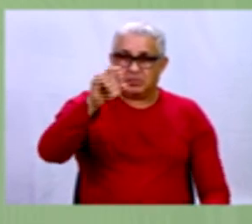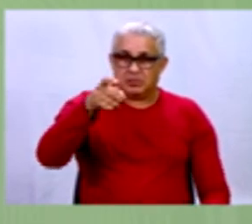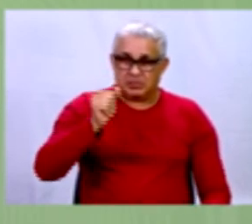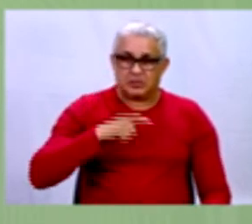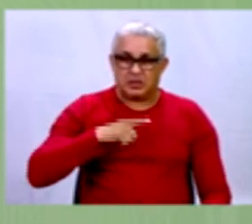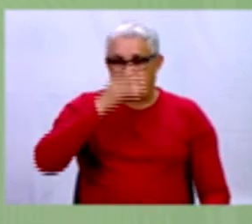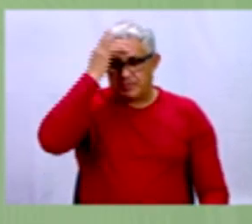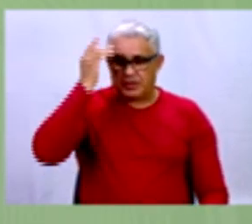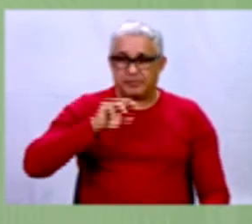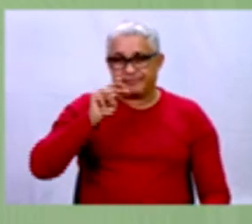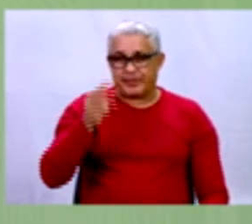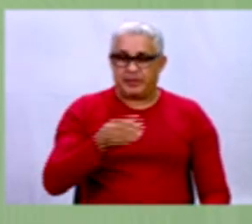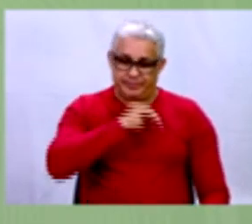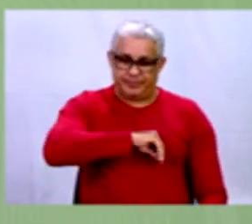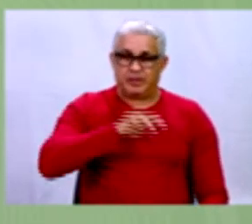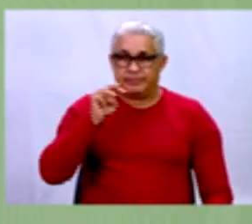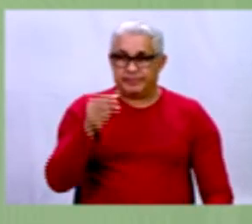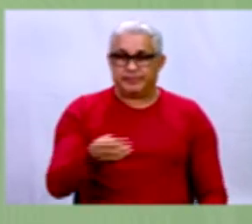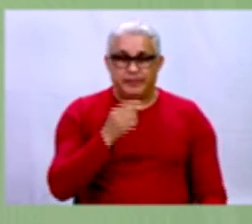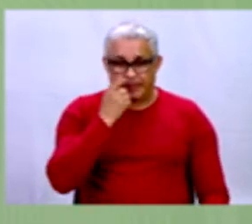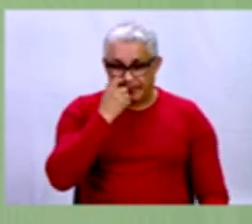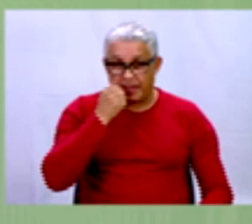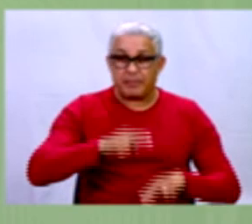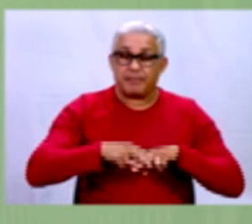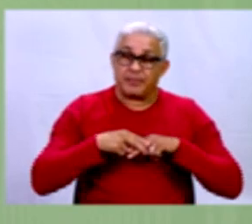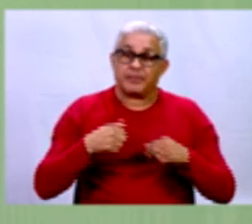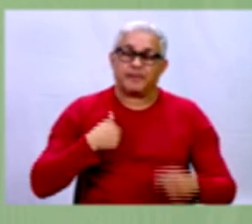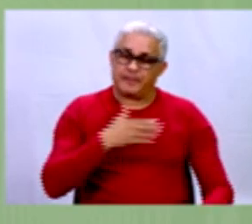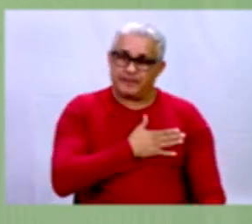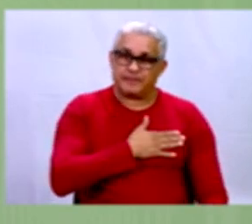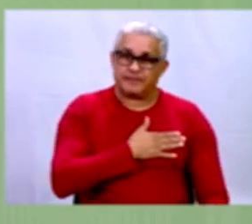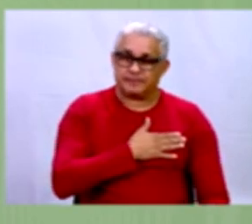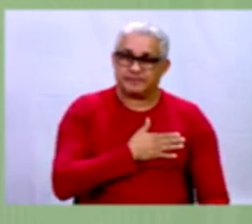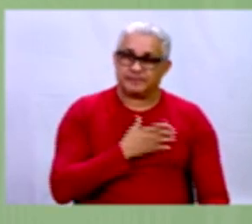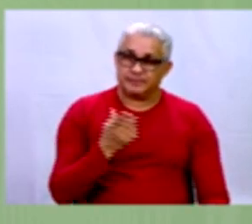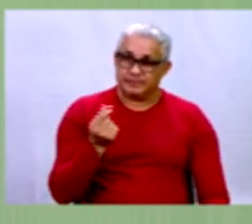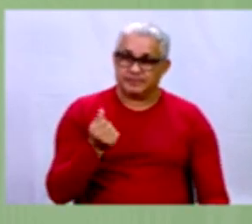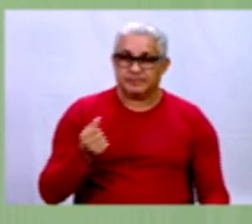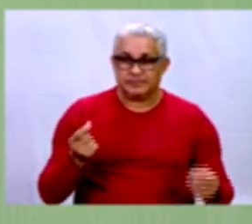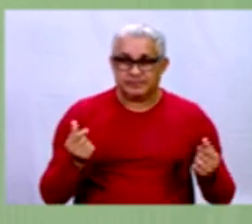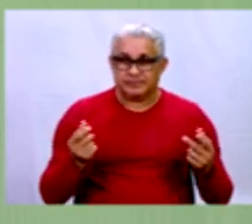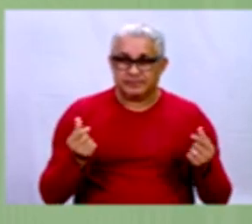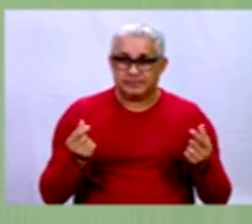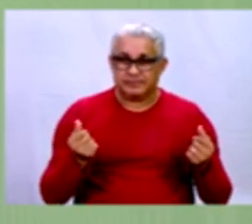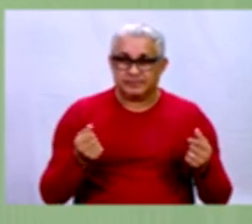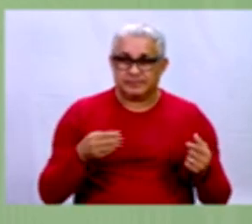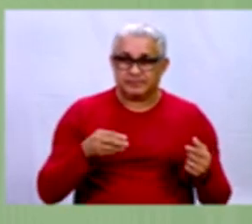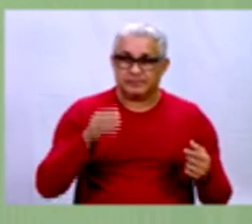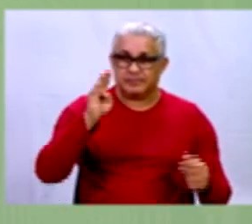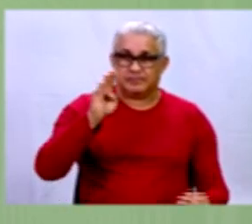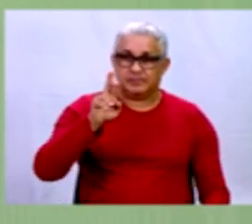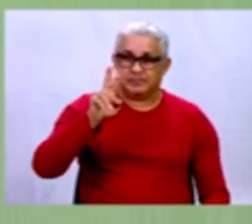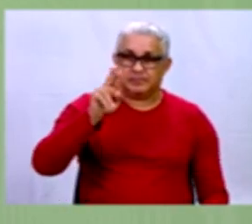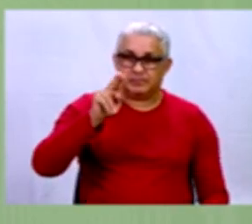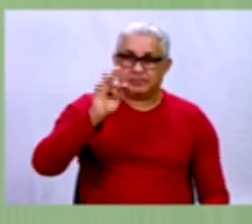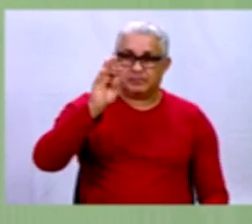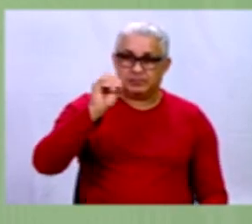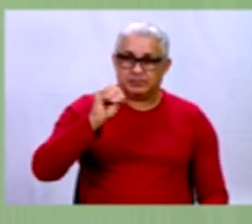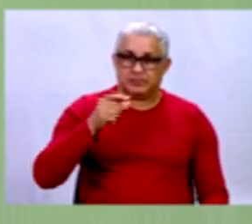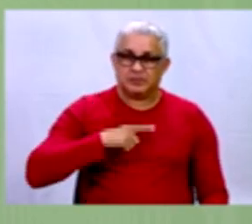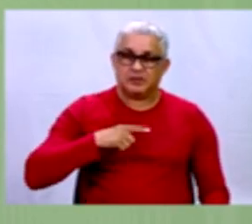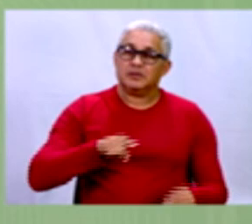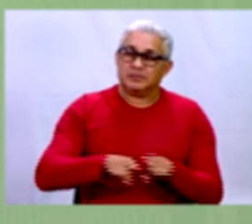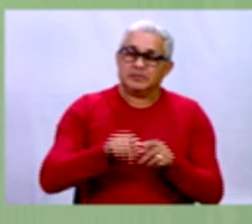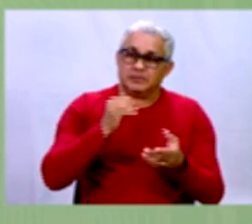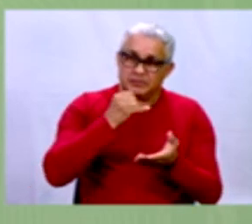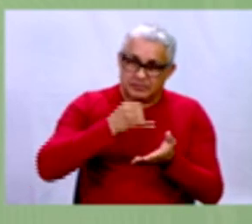ganhe R$ 3.000. Por isso que eu gosto de colocar o valor do salário bruto, porque eu gosto de colocar o valor dos impostos, que